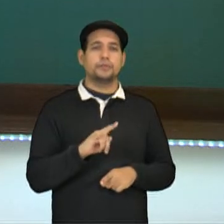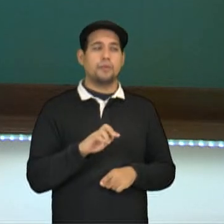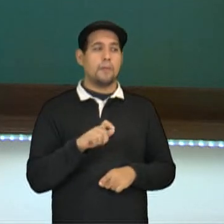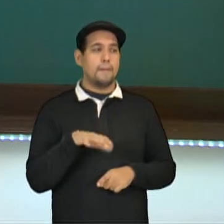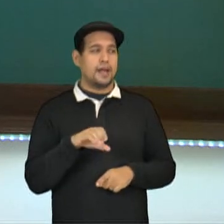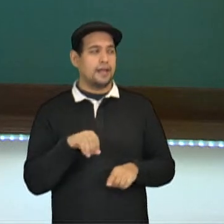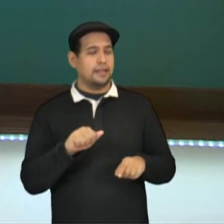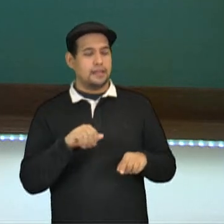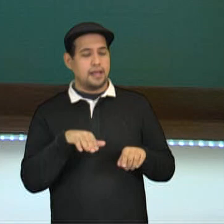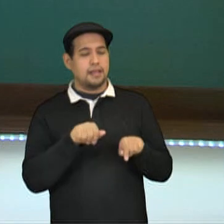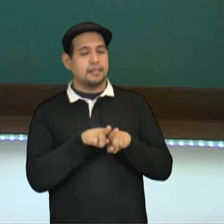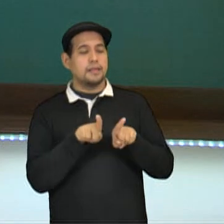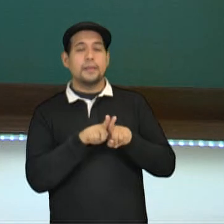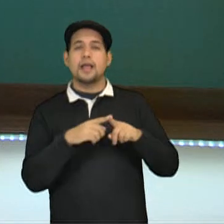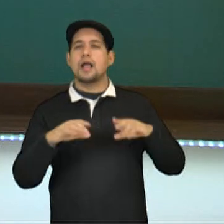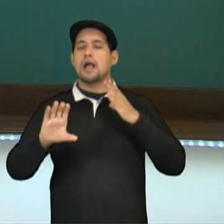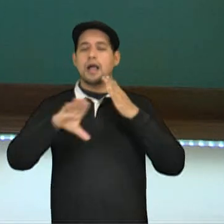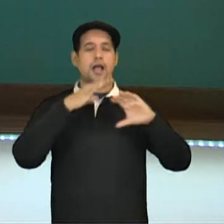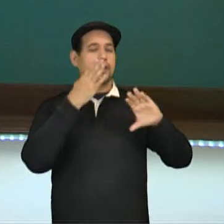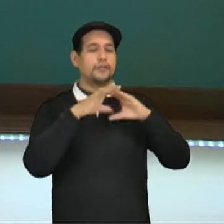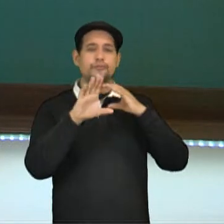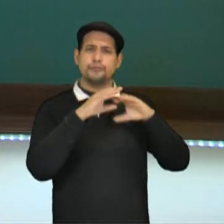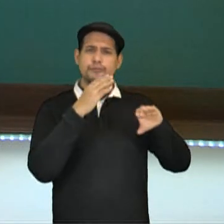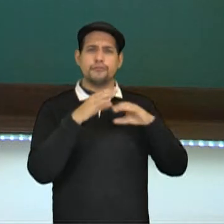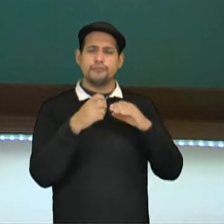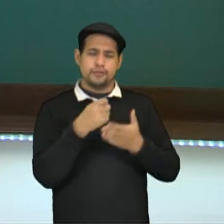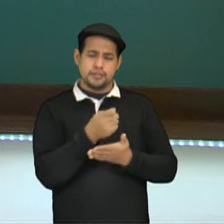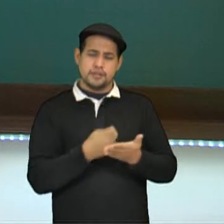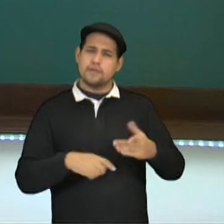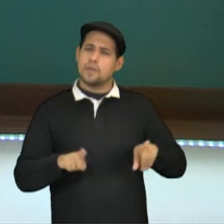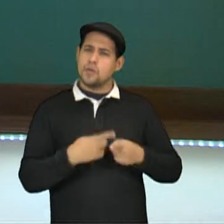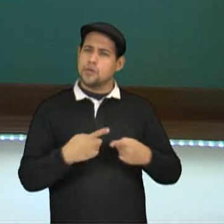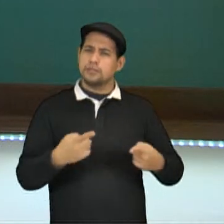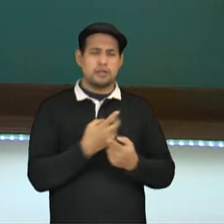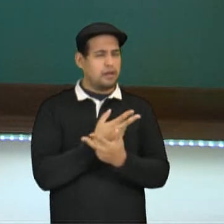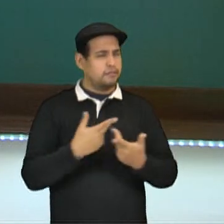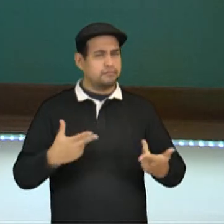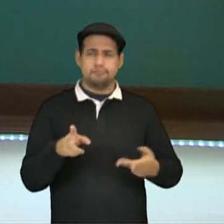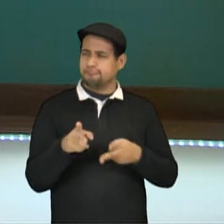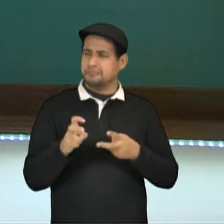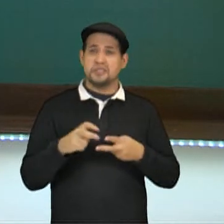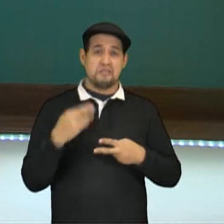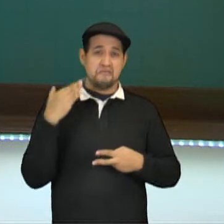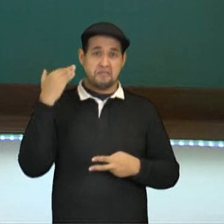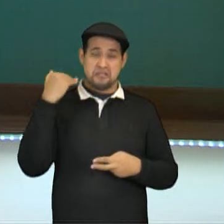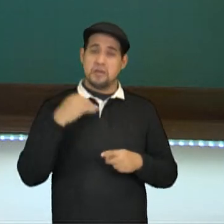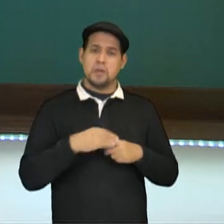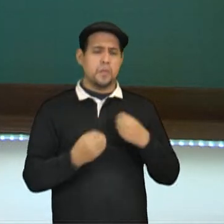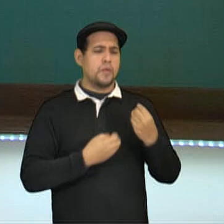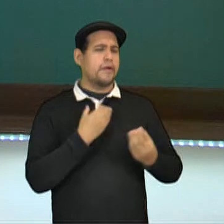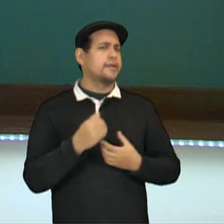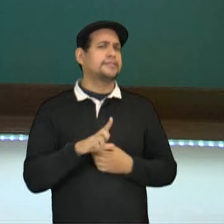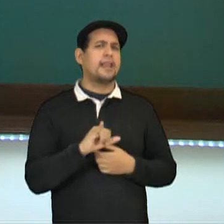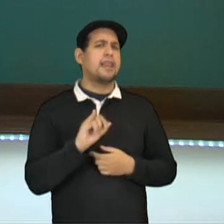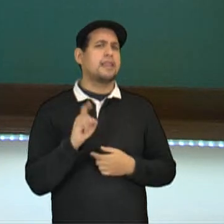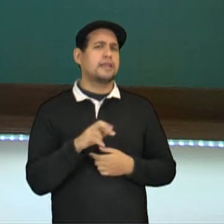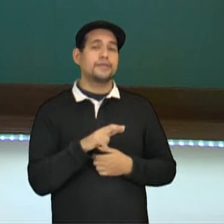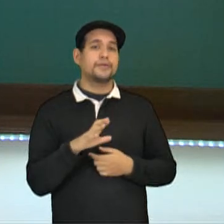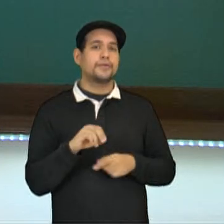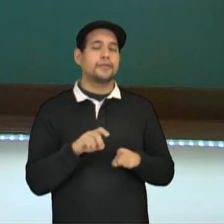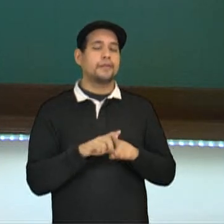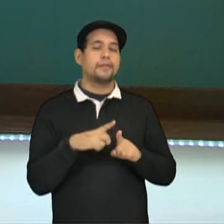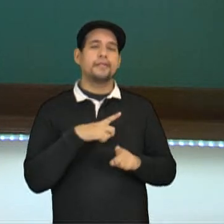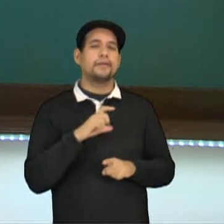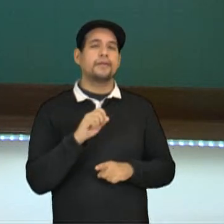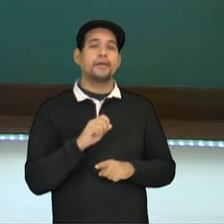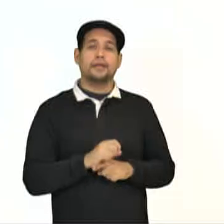e compositor brasileiro. Veja que profissional fantástico. Poeta essencialmente lírico, o que lhe